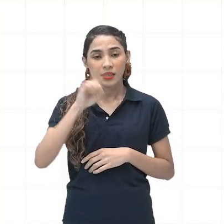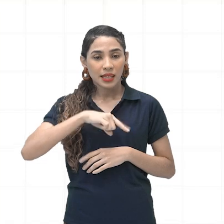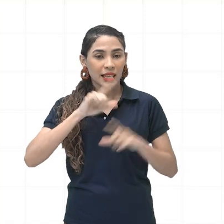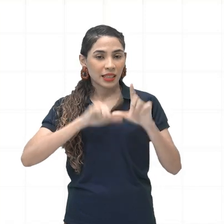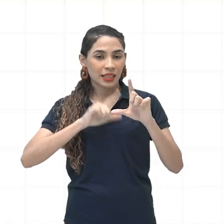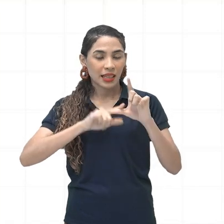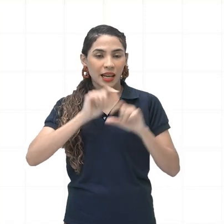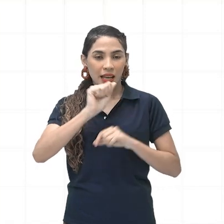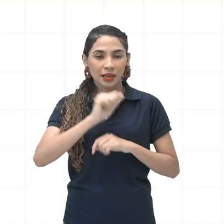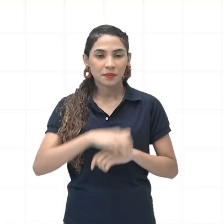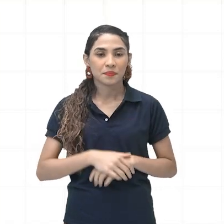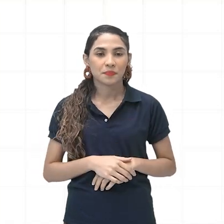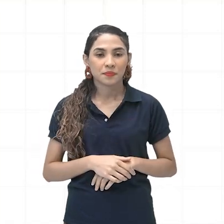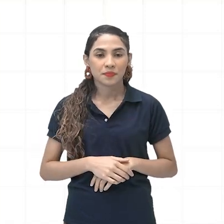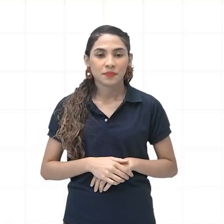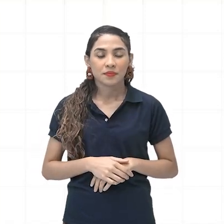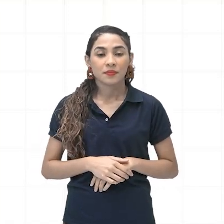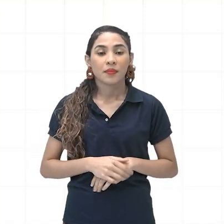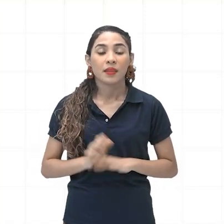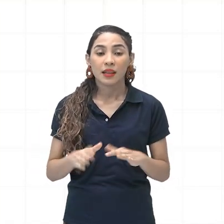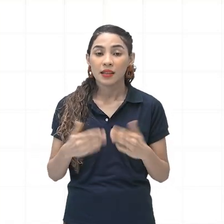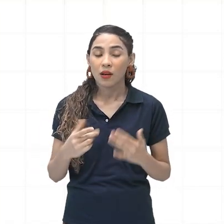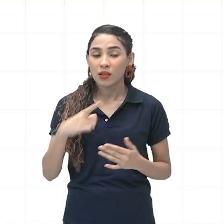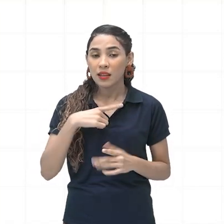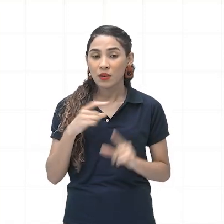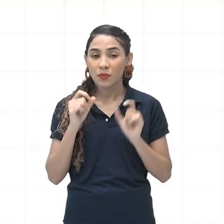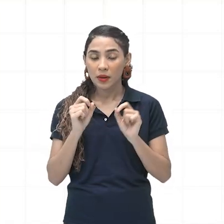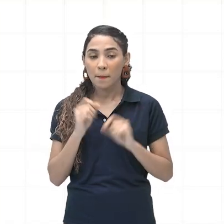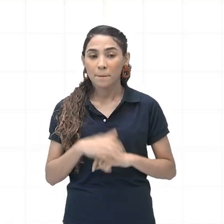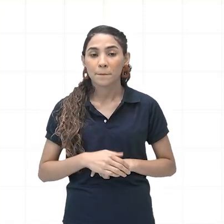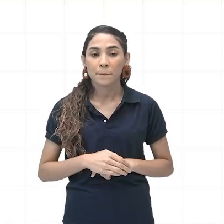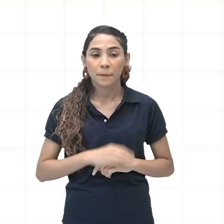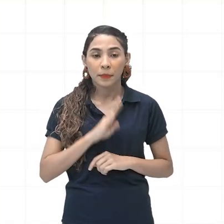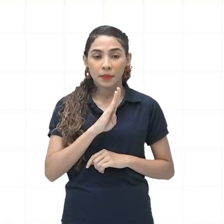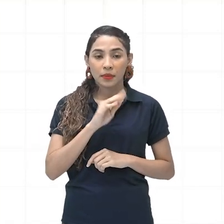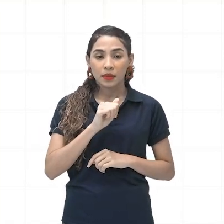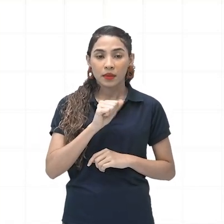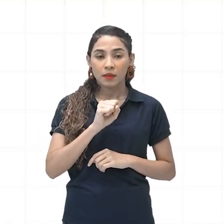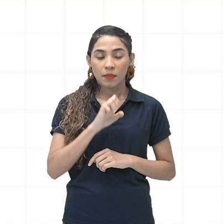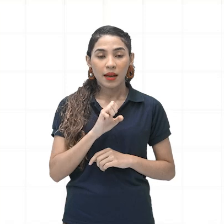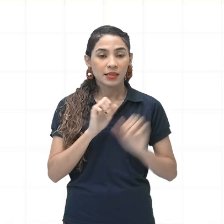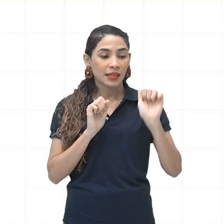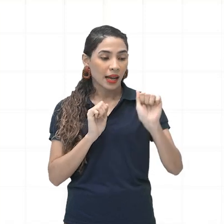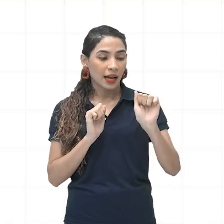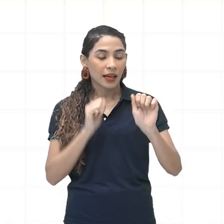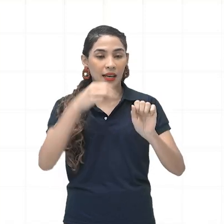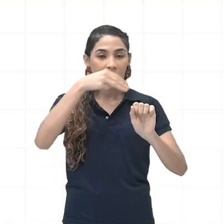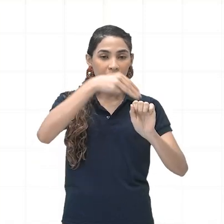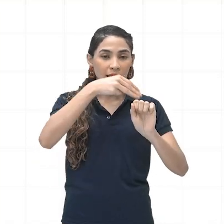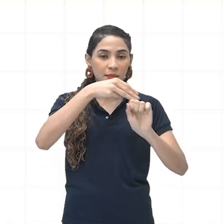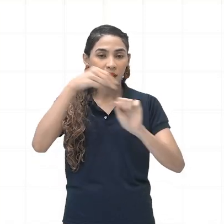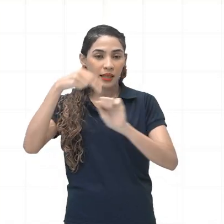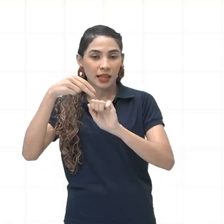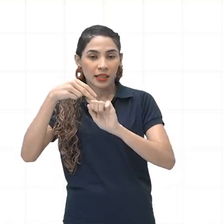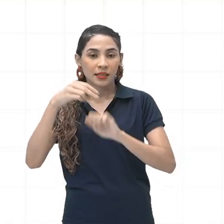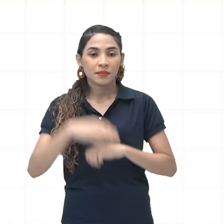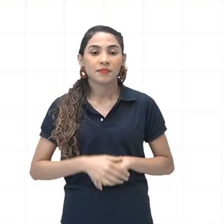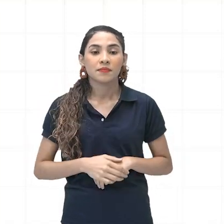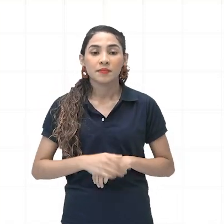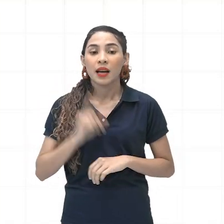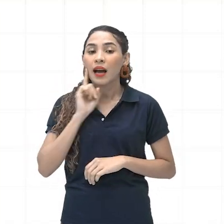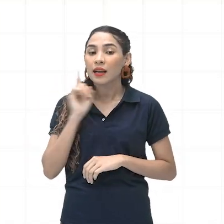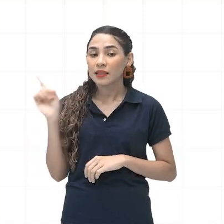letra A aqui, né? Dessa forma, nós temos aí a base A elevada a M, e aí